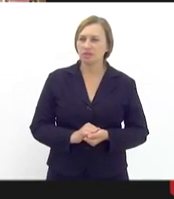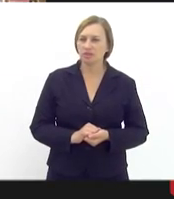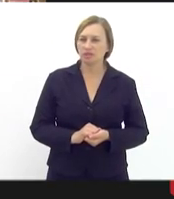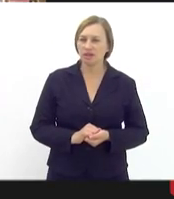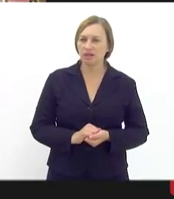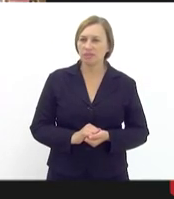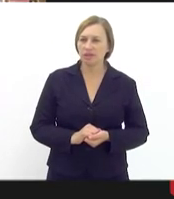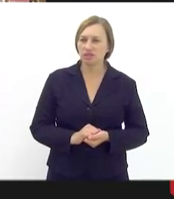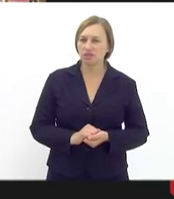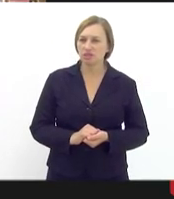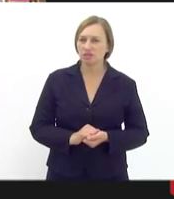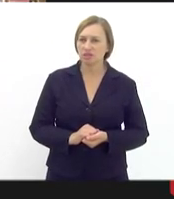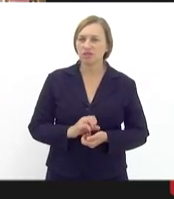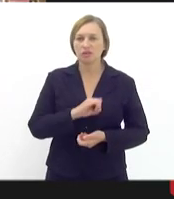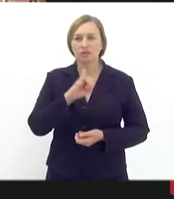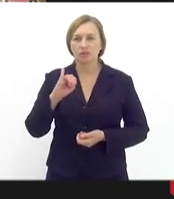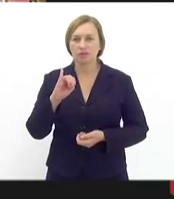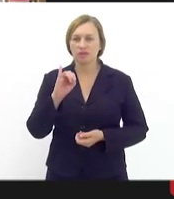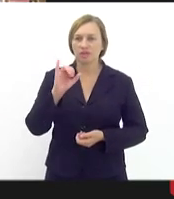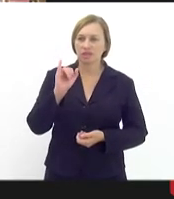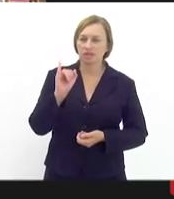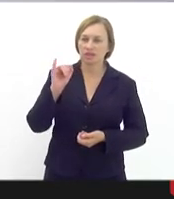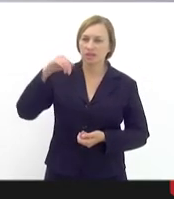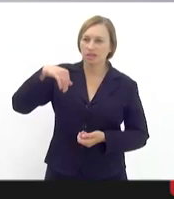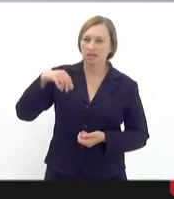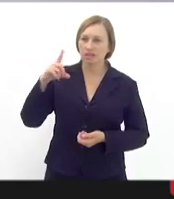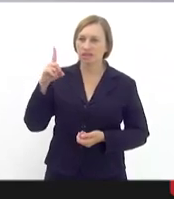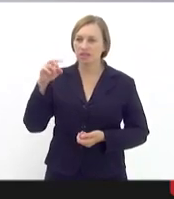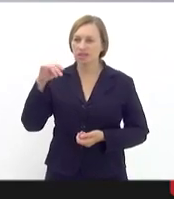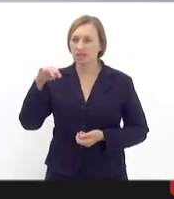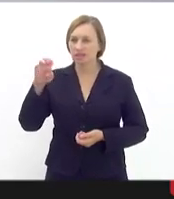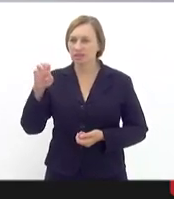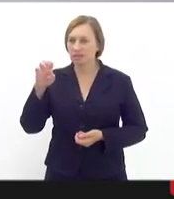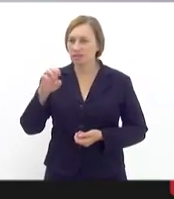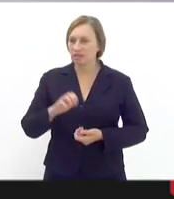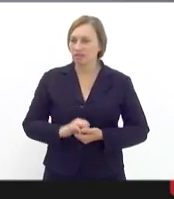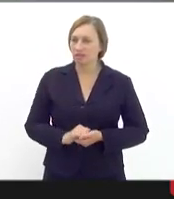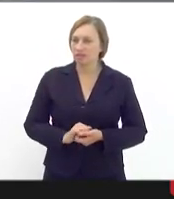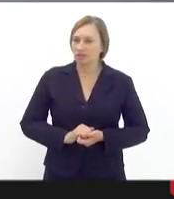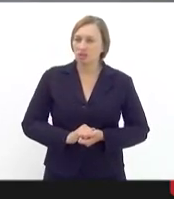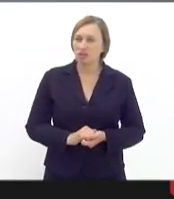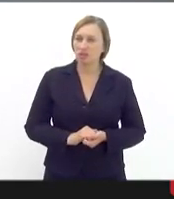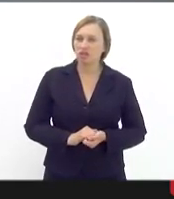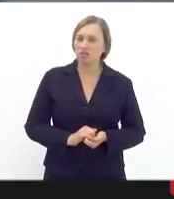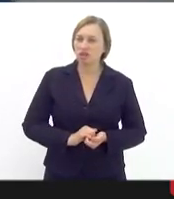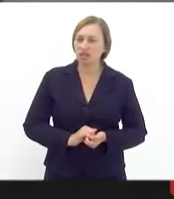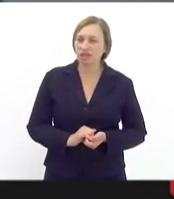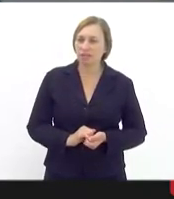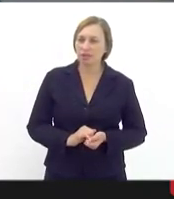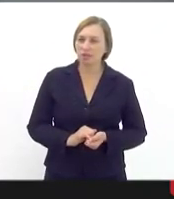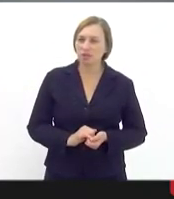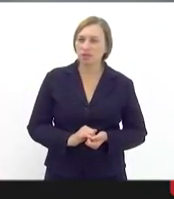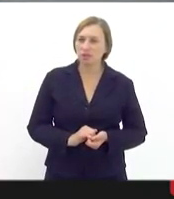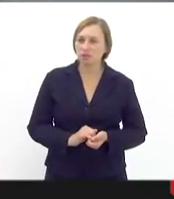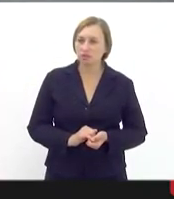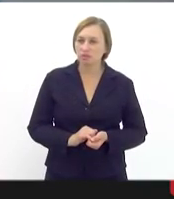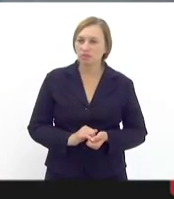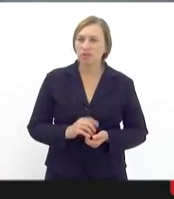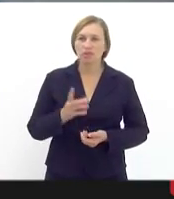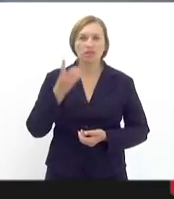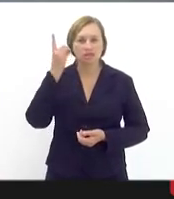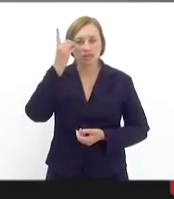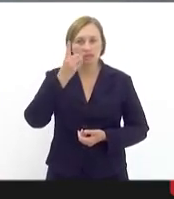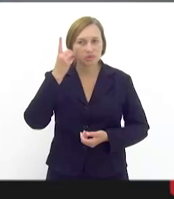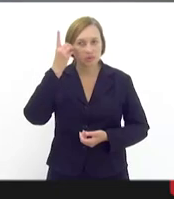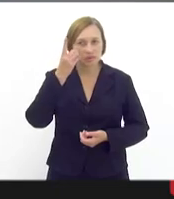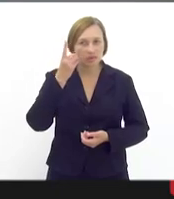Oi, Ingrid. Oi, travou aqui para mim. Chama, então, o nosso deputado Orlando Silva, nosso